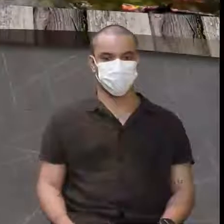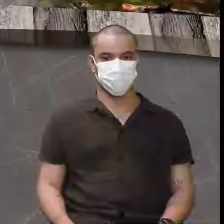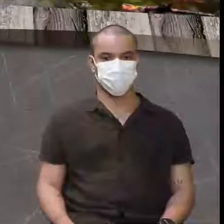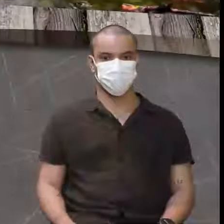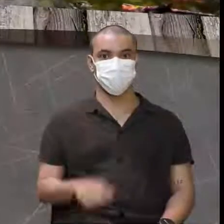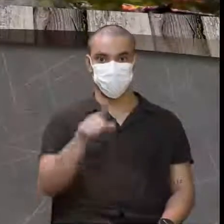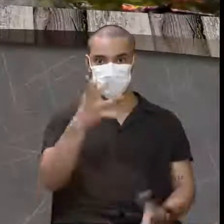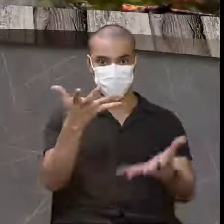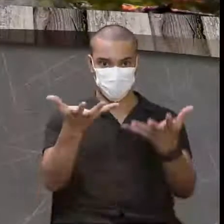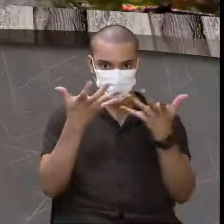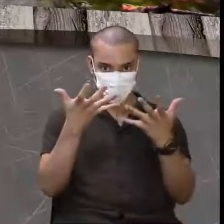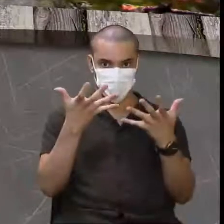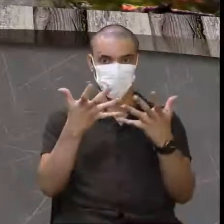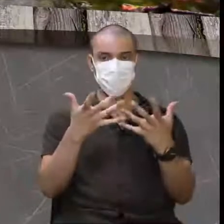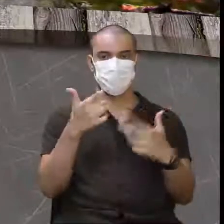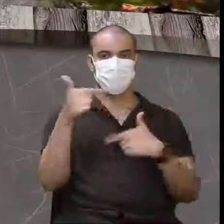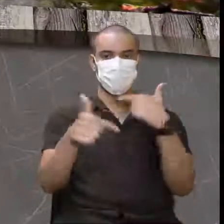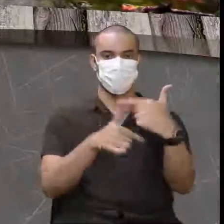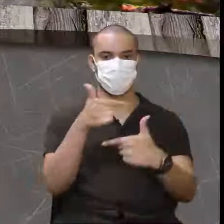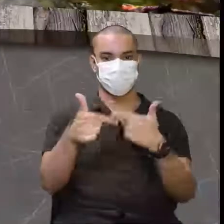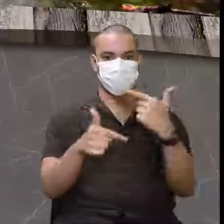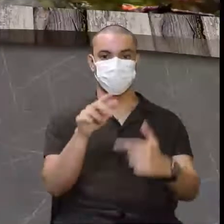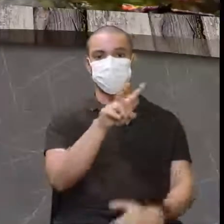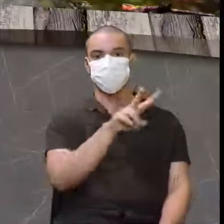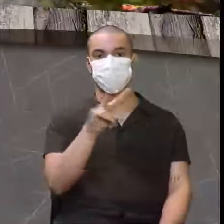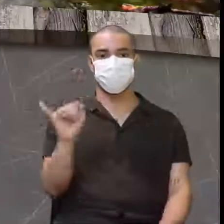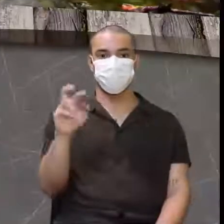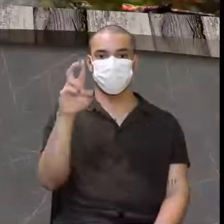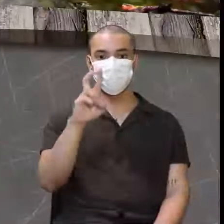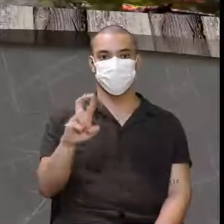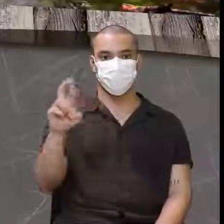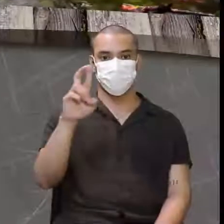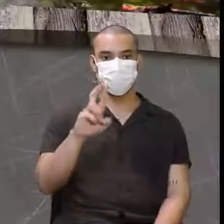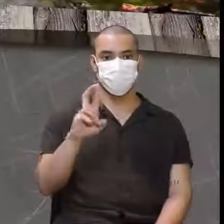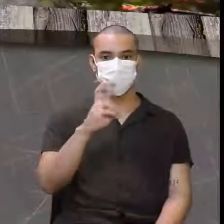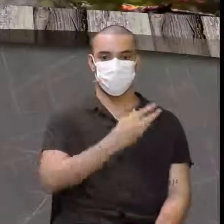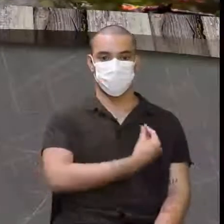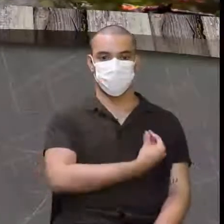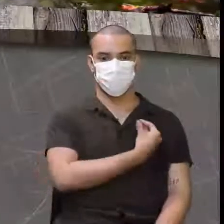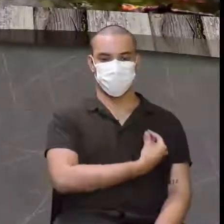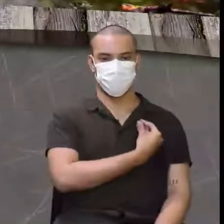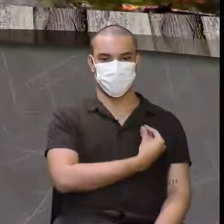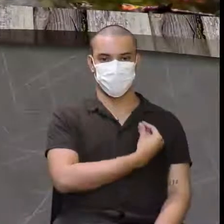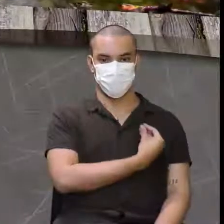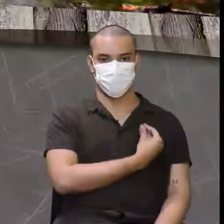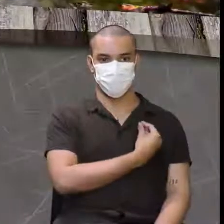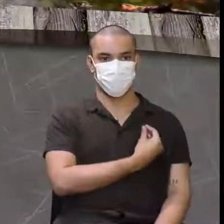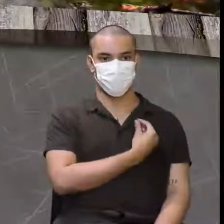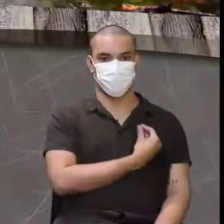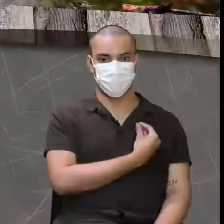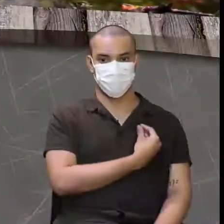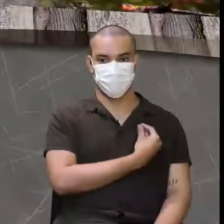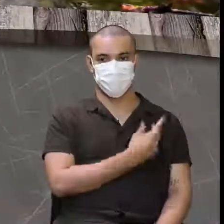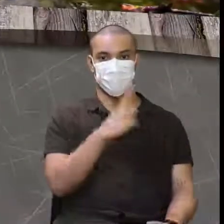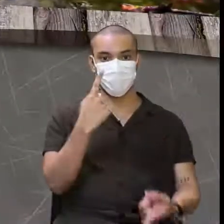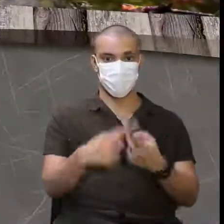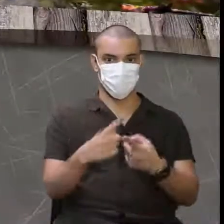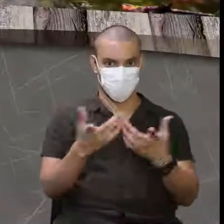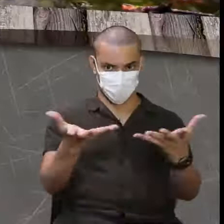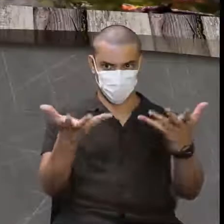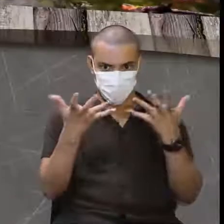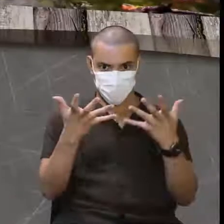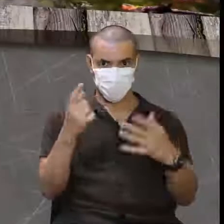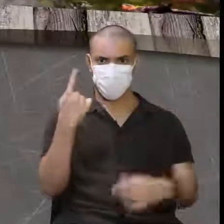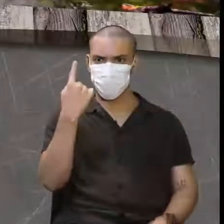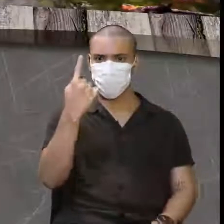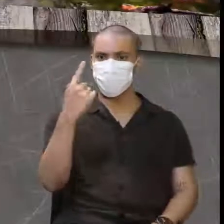Se tu quer ter um trabalho, tu vai observar a vida desses seres vivos. Se tu quiser, pega